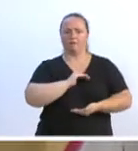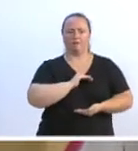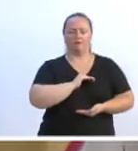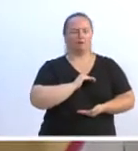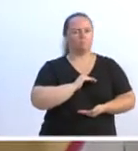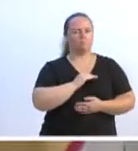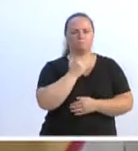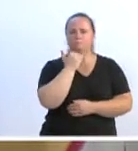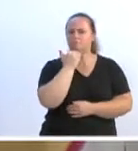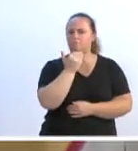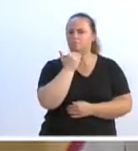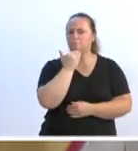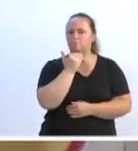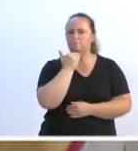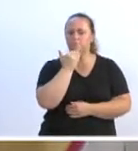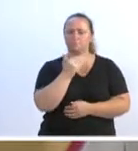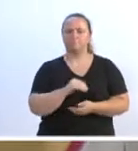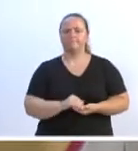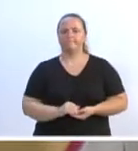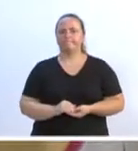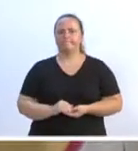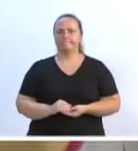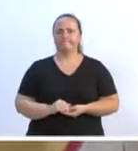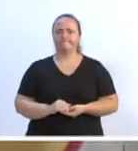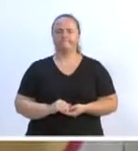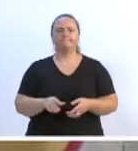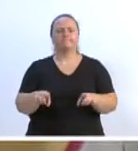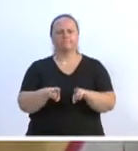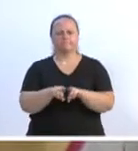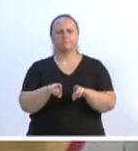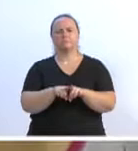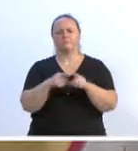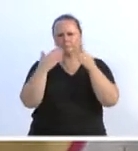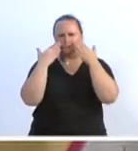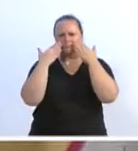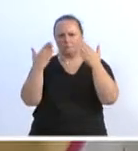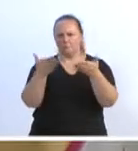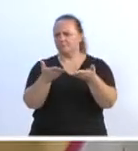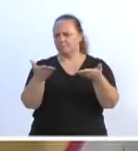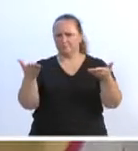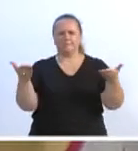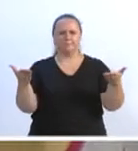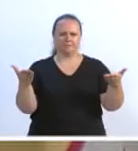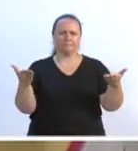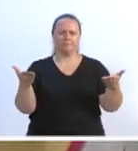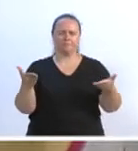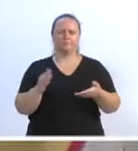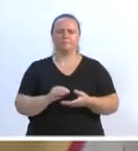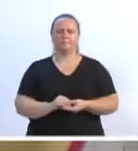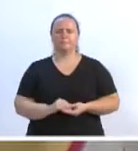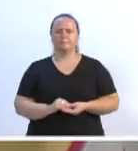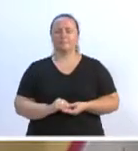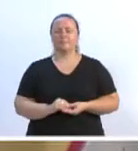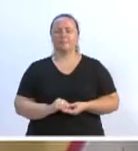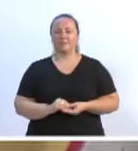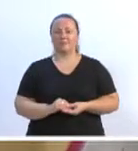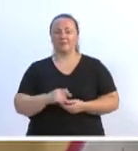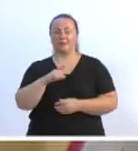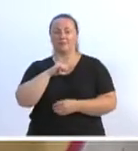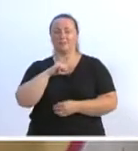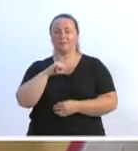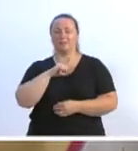este compromisso gostaria também de destacar com relação às demandas a nível